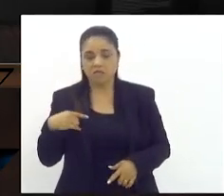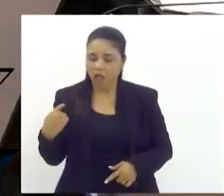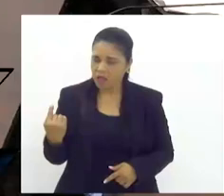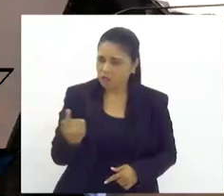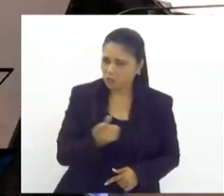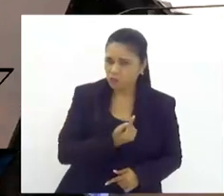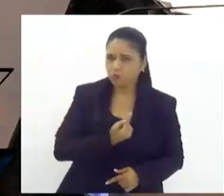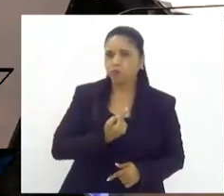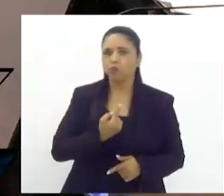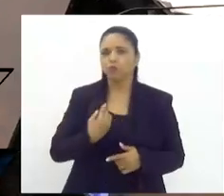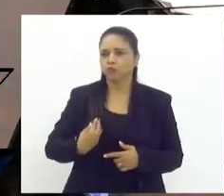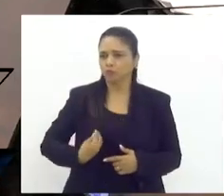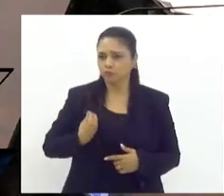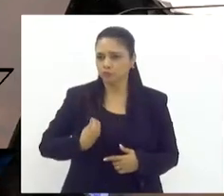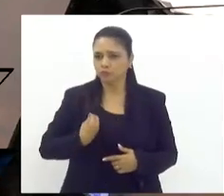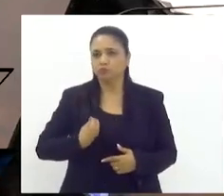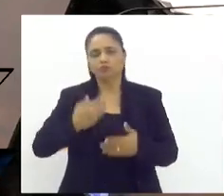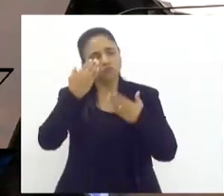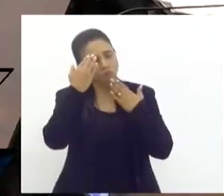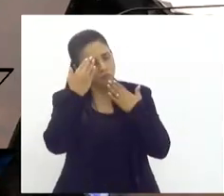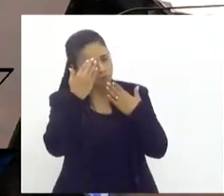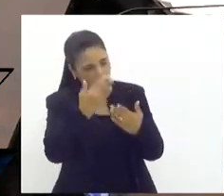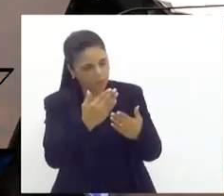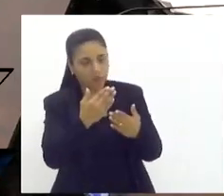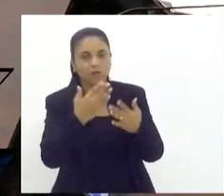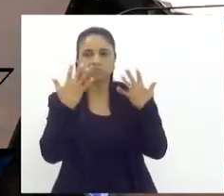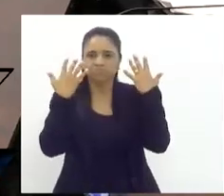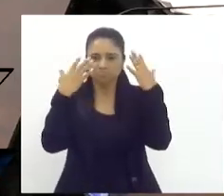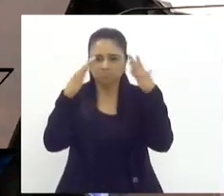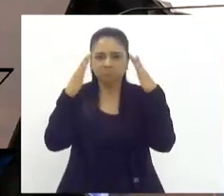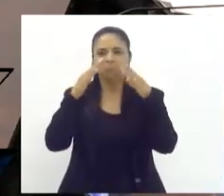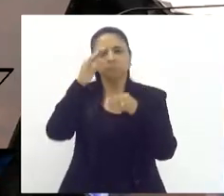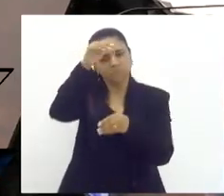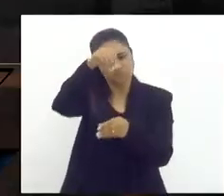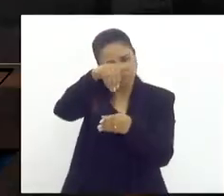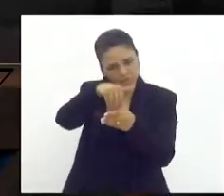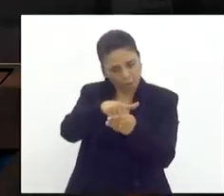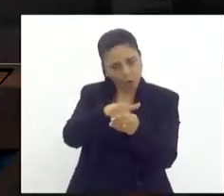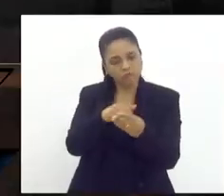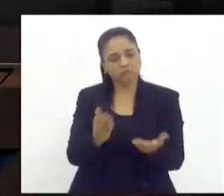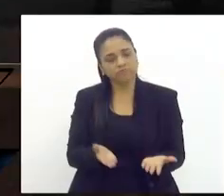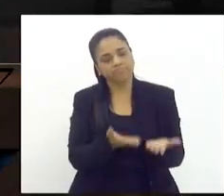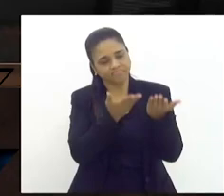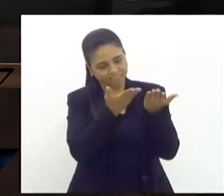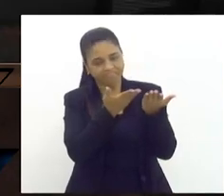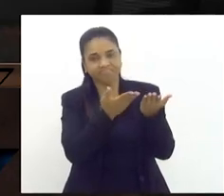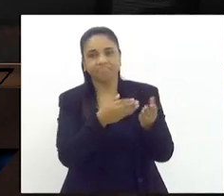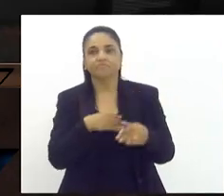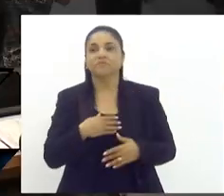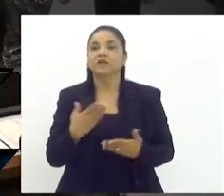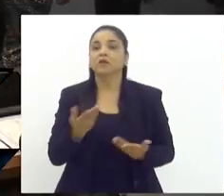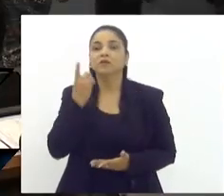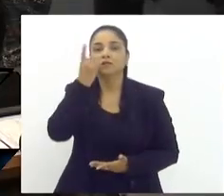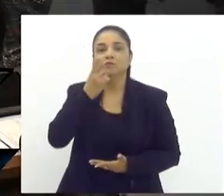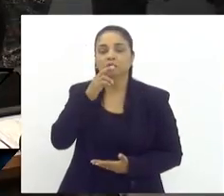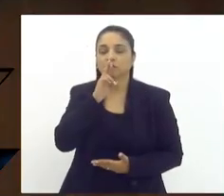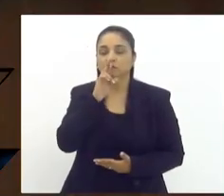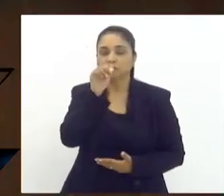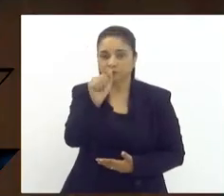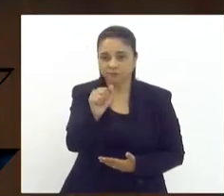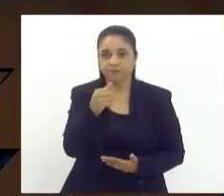muito obrigado por isso e parabéns honrando o voto que essa casa lhe deu Deputado Rodrigo Amorim Presidente